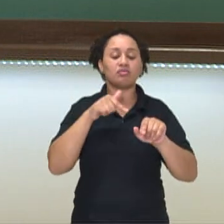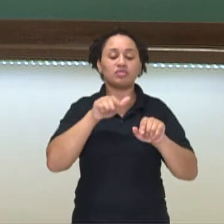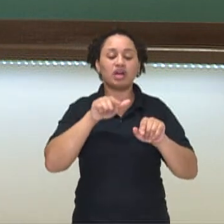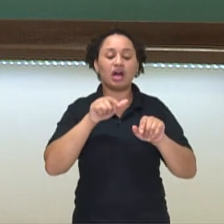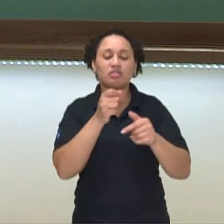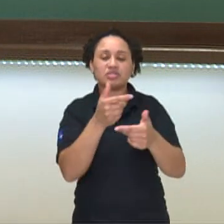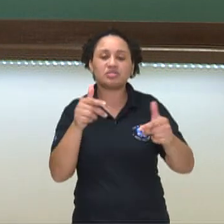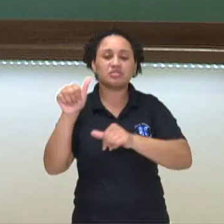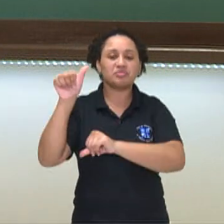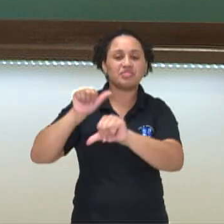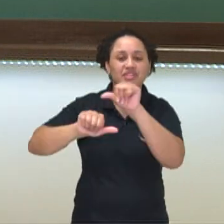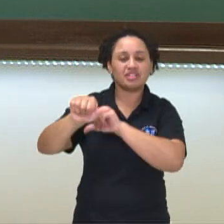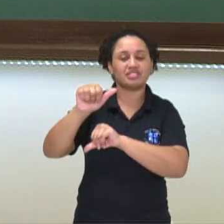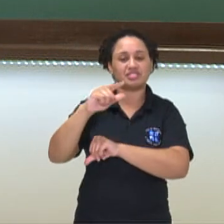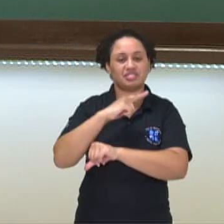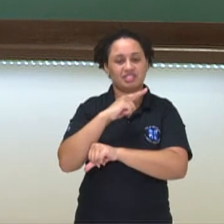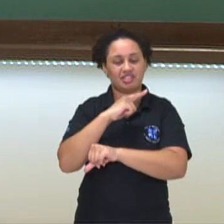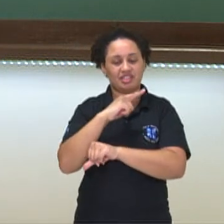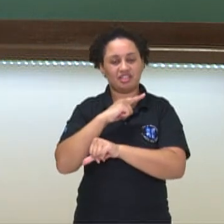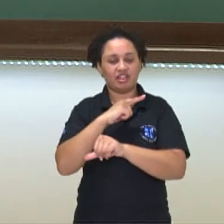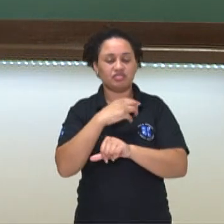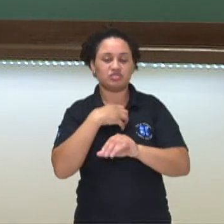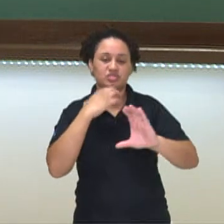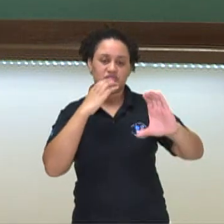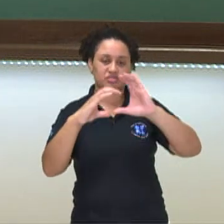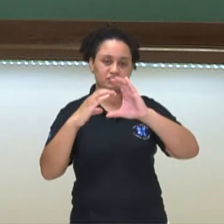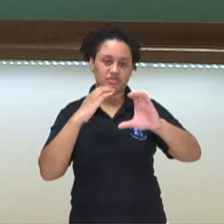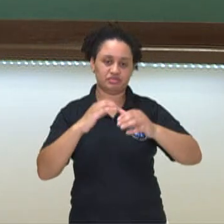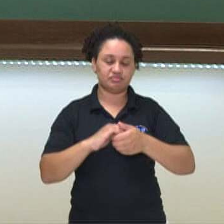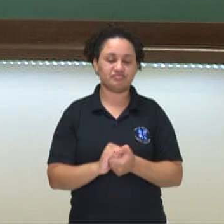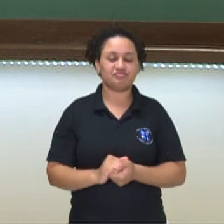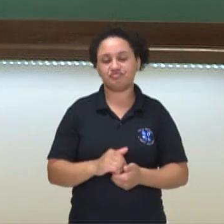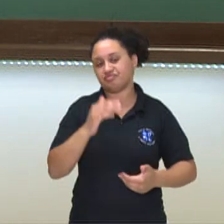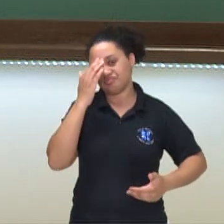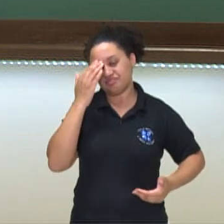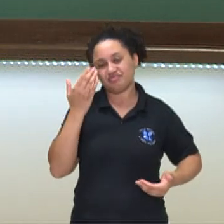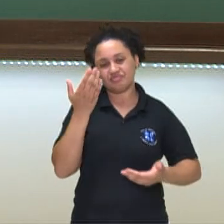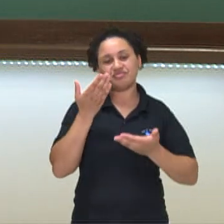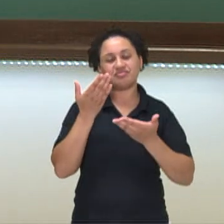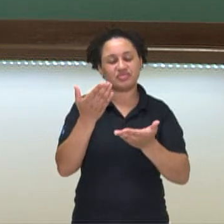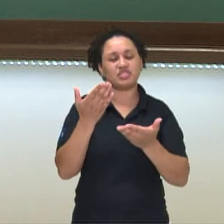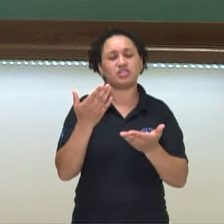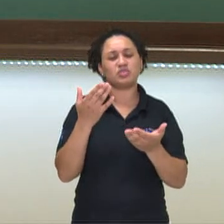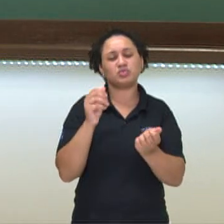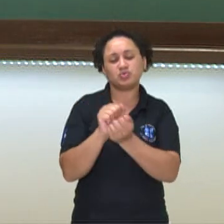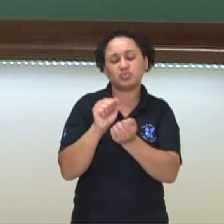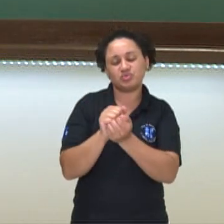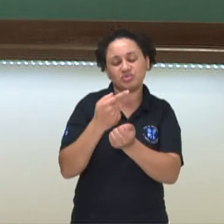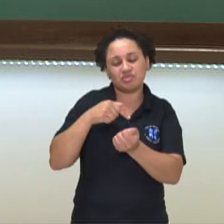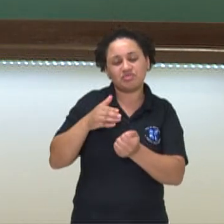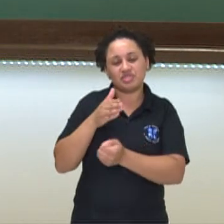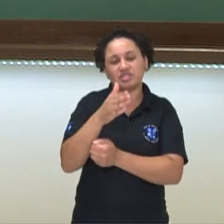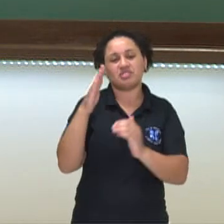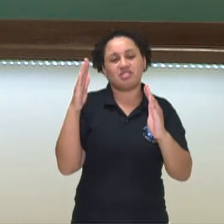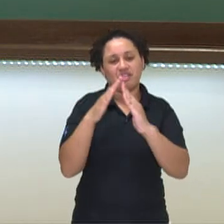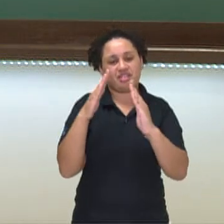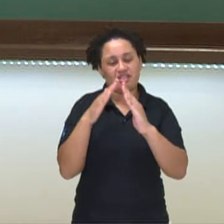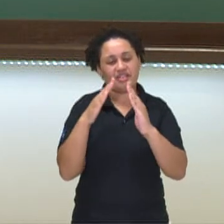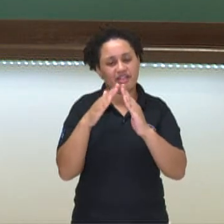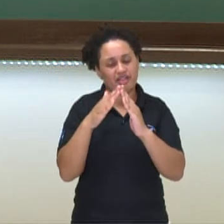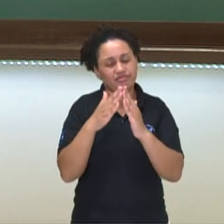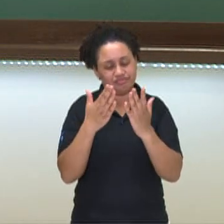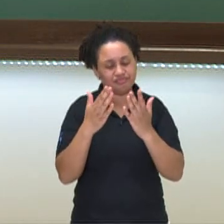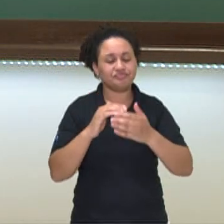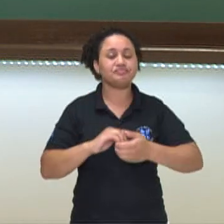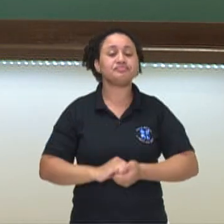dessas transformações nos meios de comunicação. Quero muito agradecer a você por permitir a nossa entrada na sua casa ou aonde quer